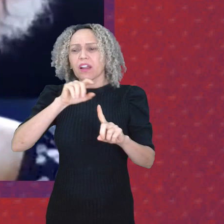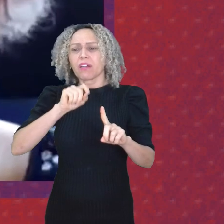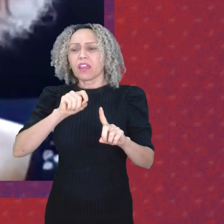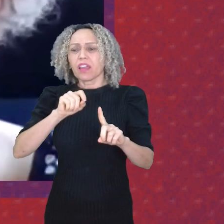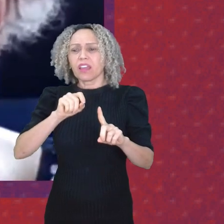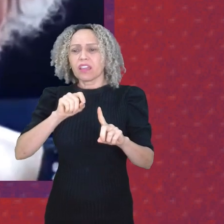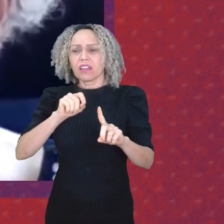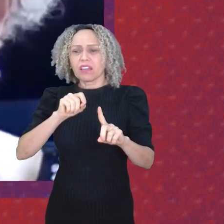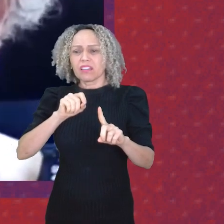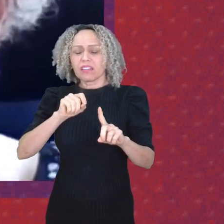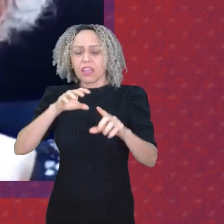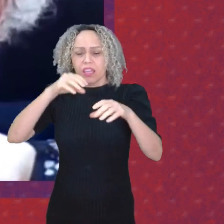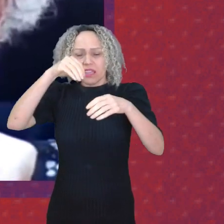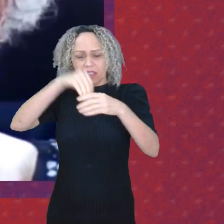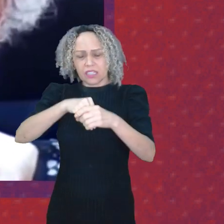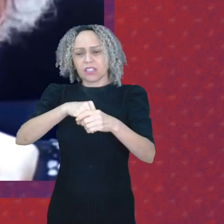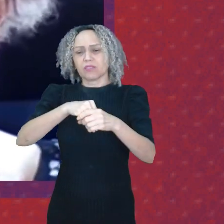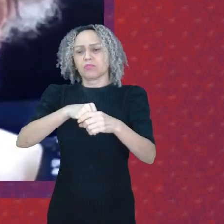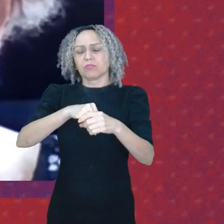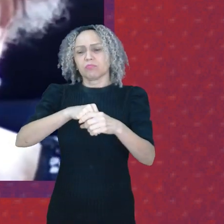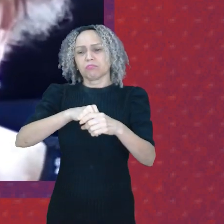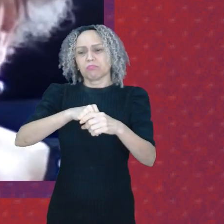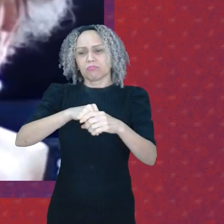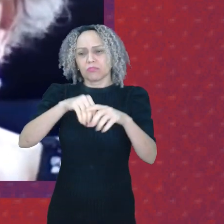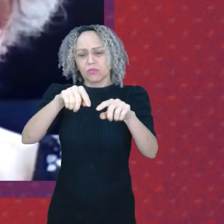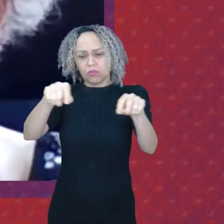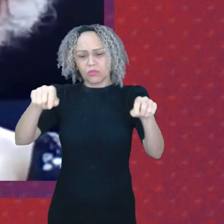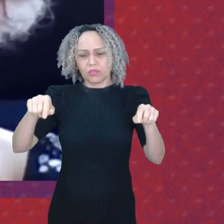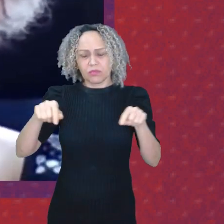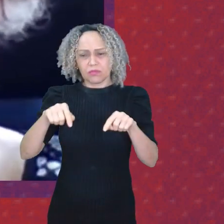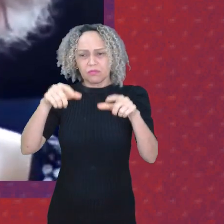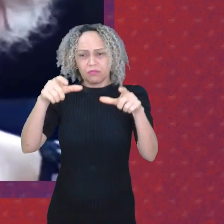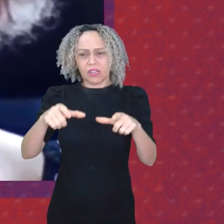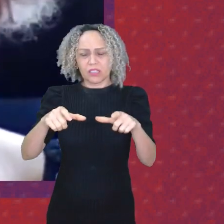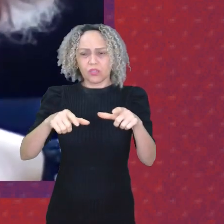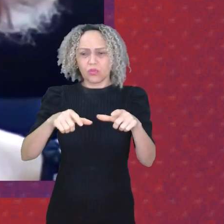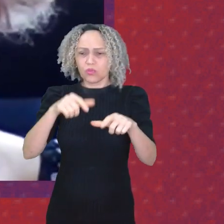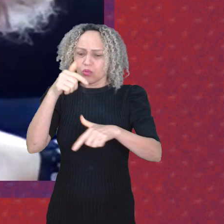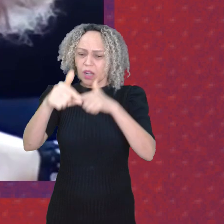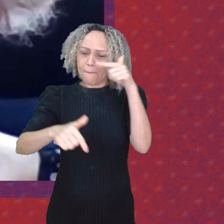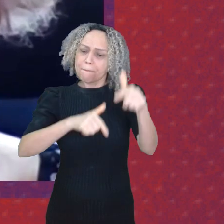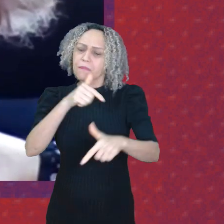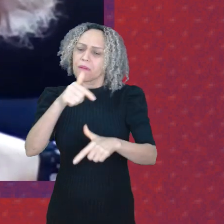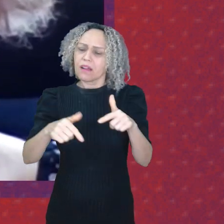Isso cabe denúncia também, e cabe punição.